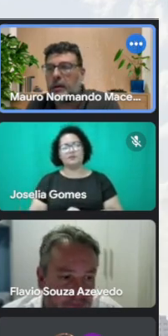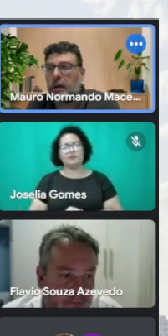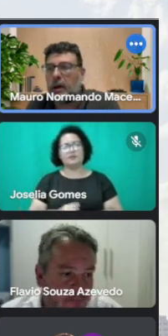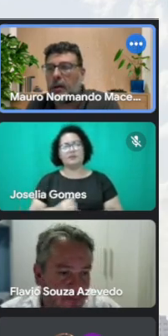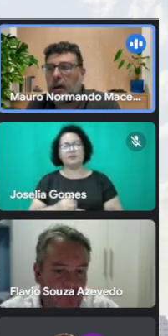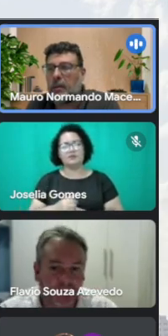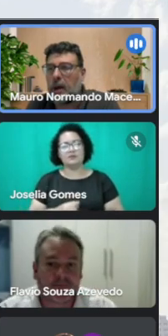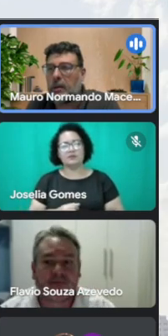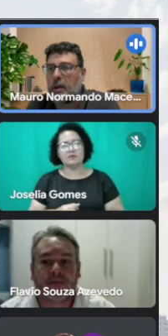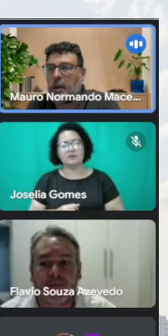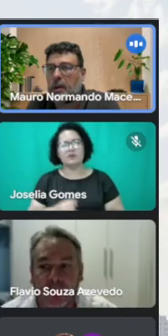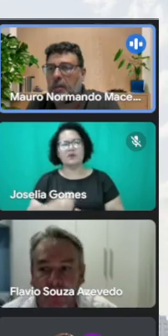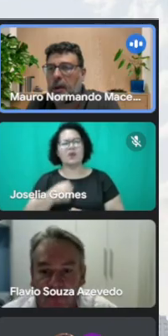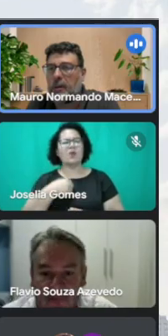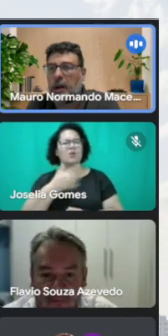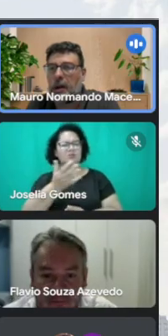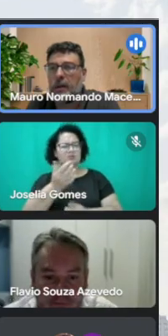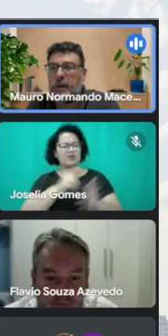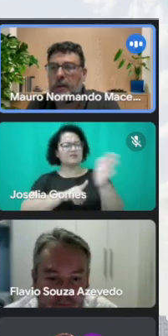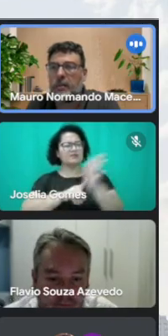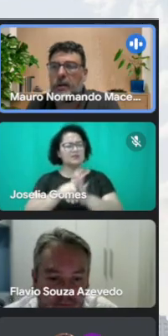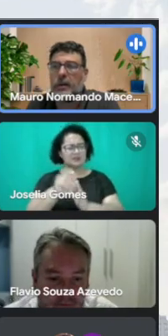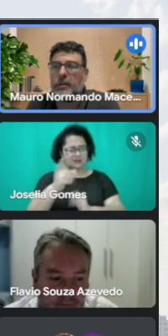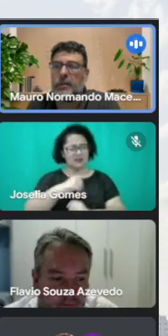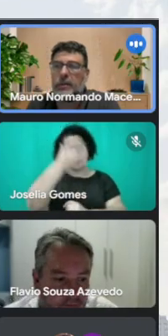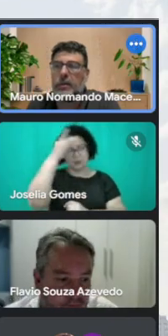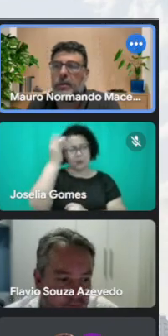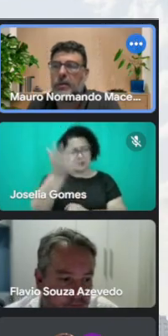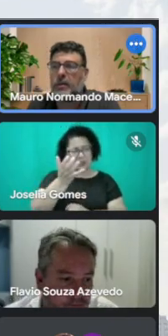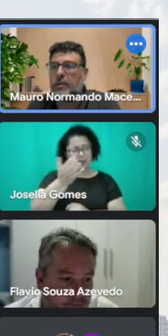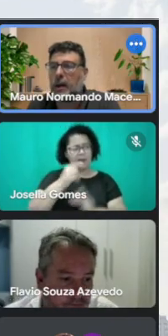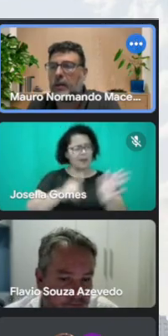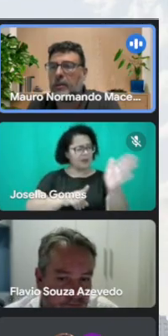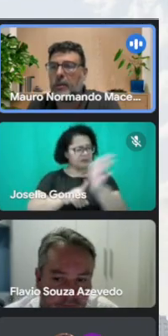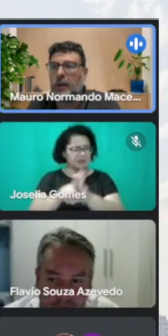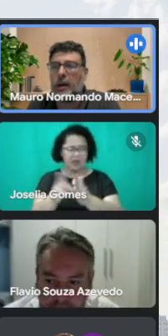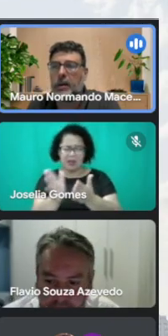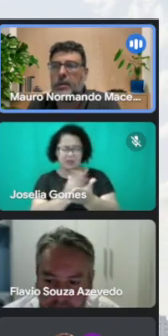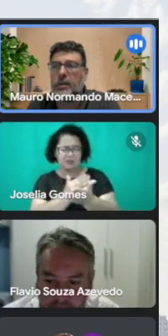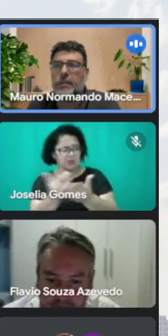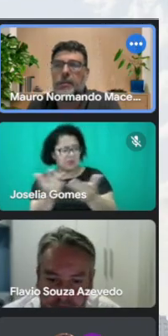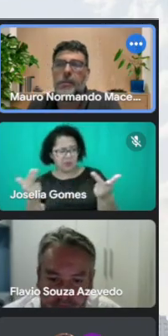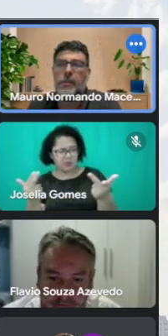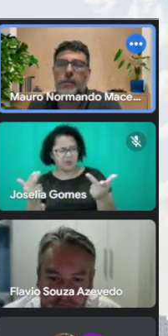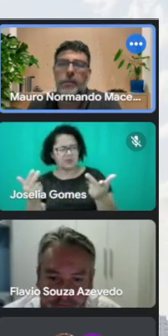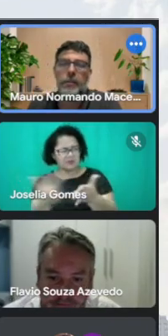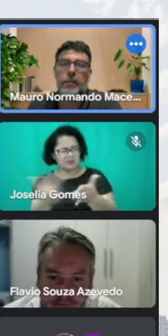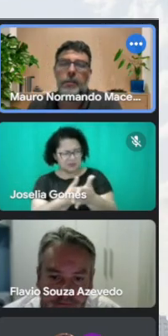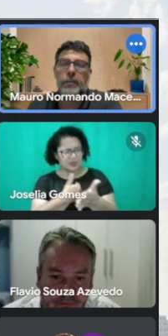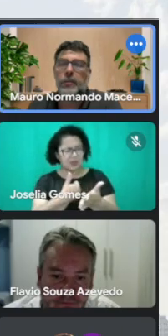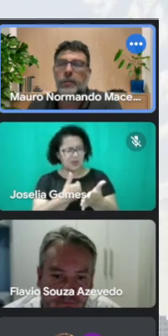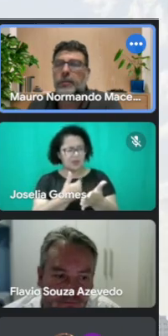tem alguém mais que queria perguntar, fazer alguma pergunta a mais.